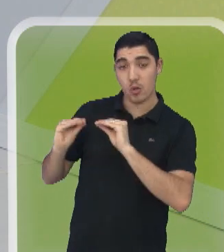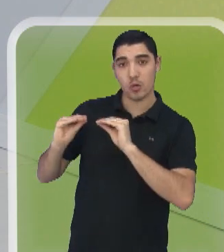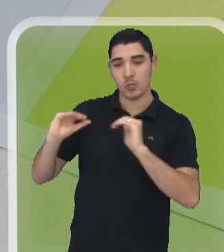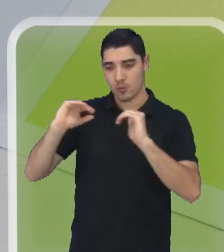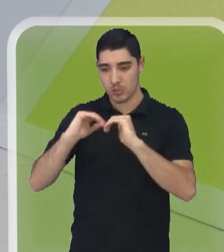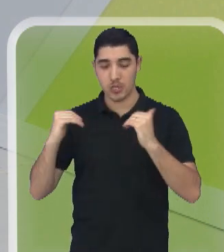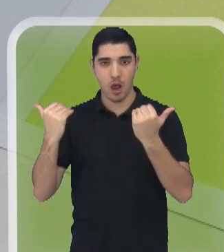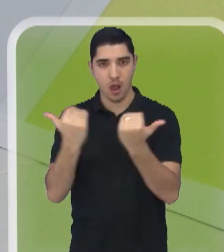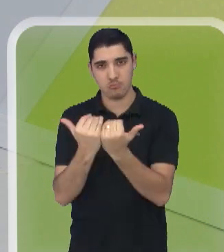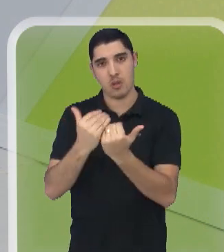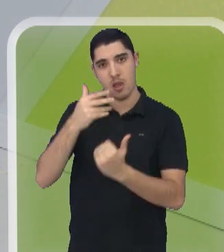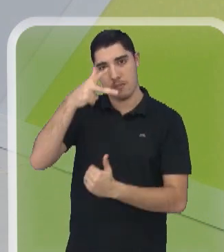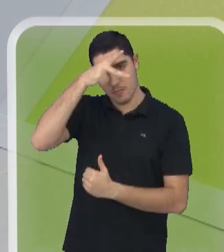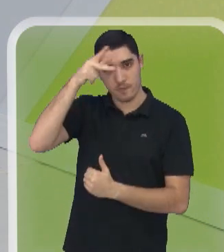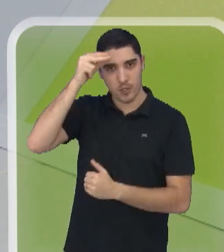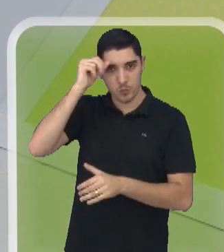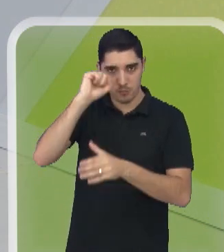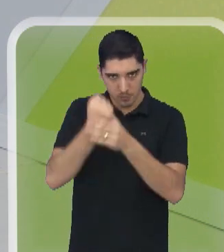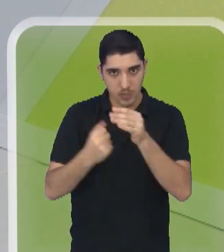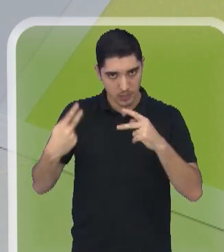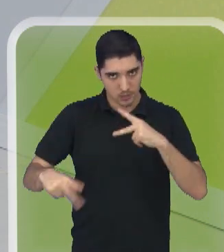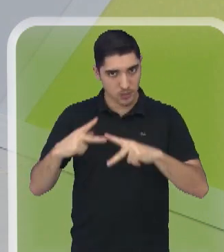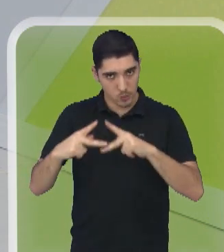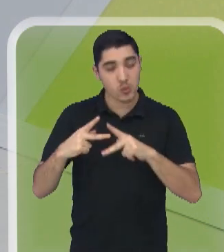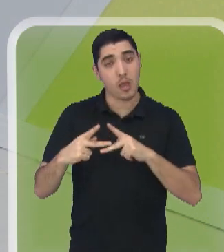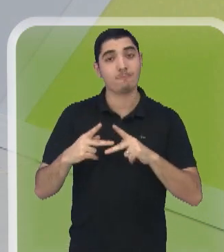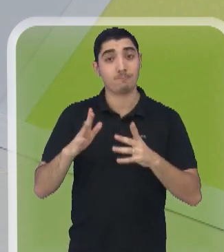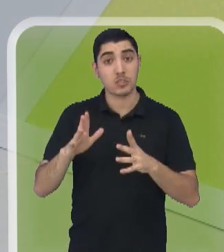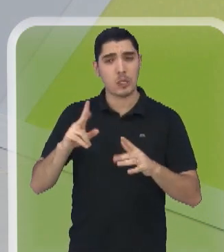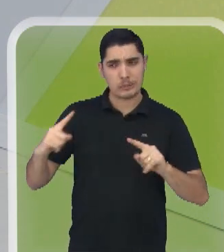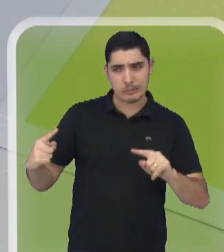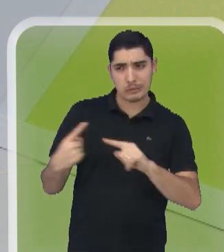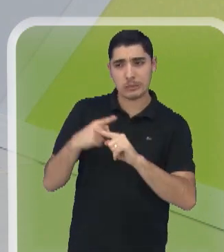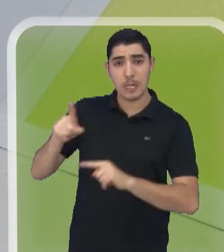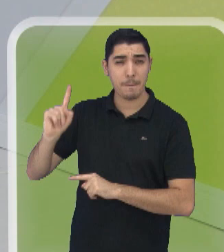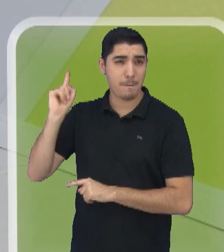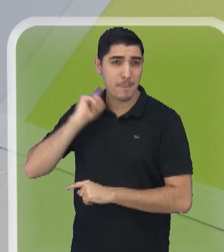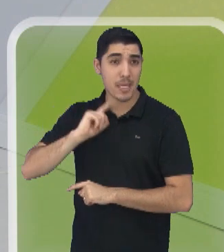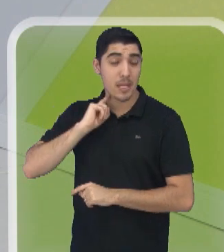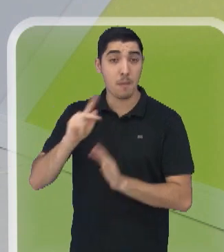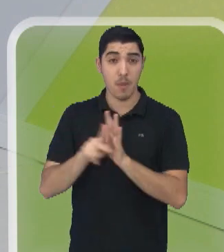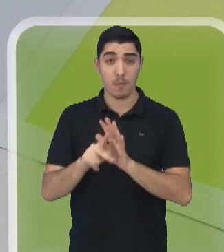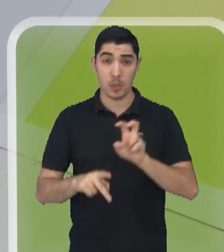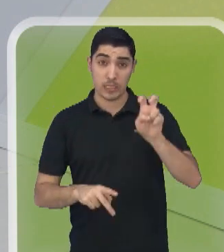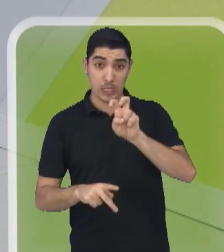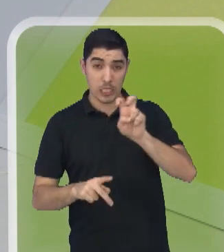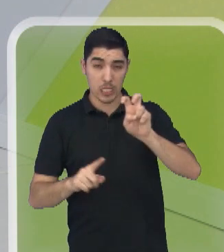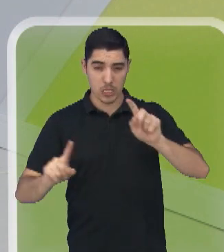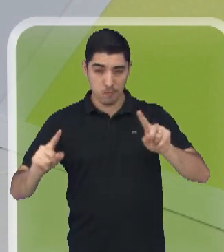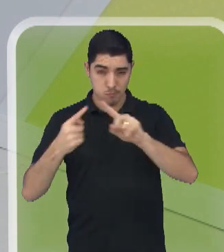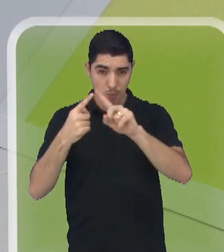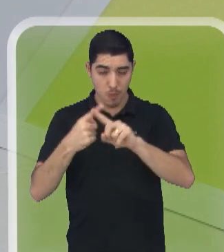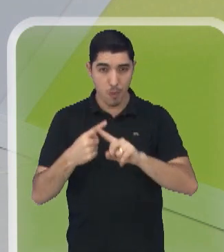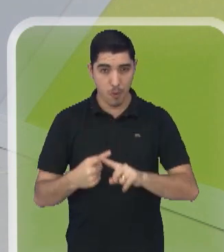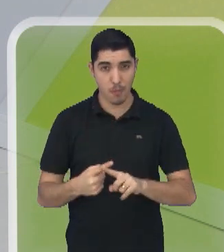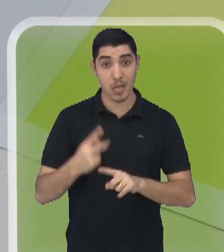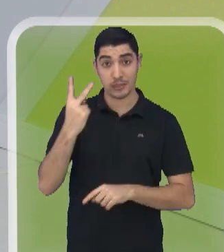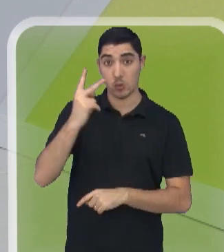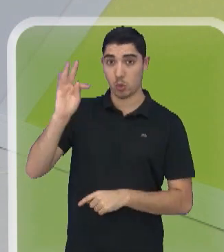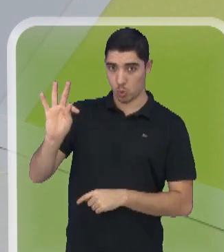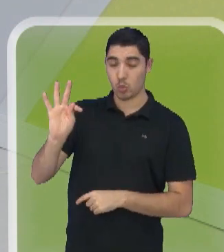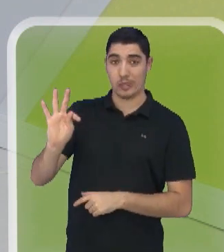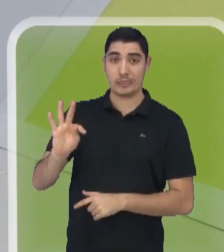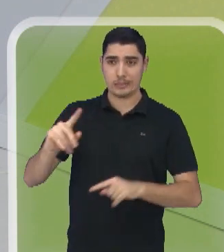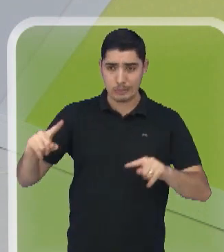Lineu de Moura, o São José Basquetebol recebeu a forte equipe do Minas pela 5ª rodada do retorno do NBB 15 em uma